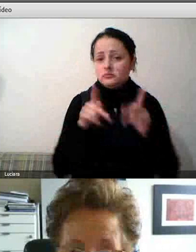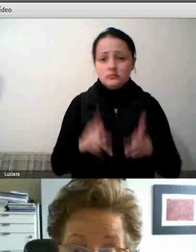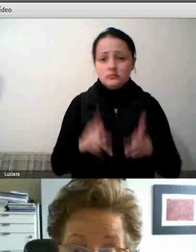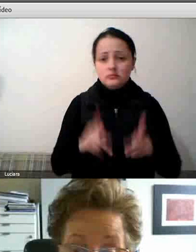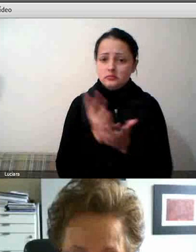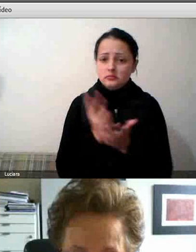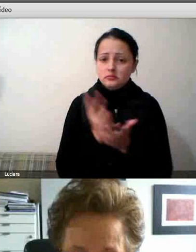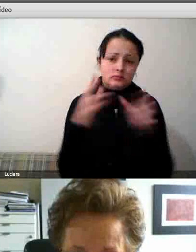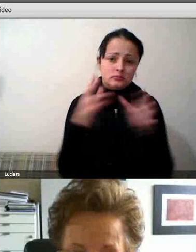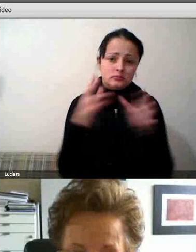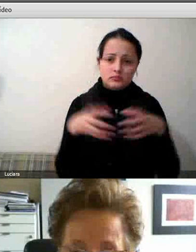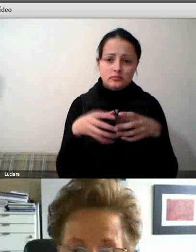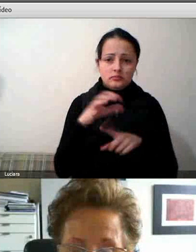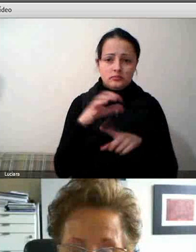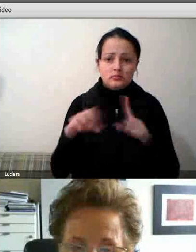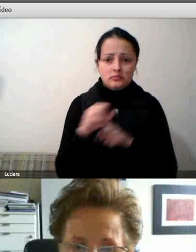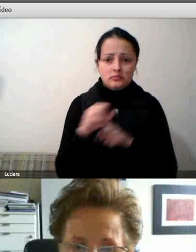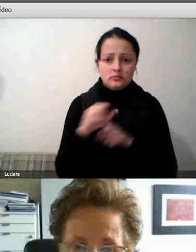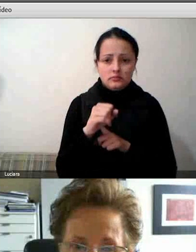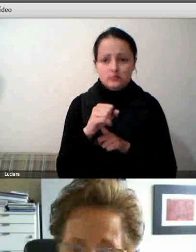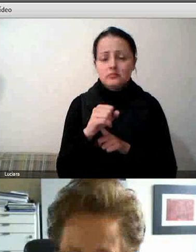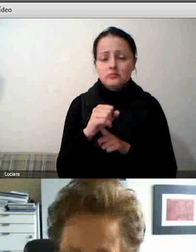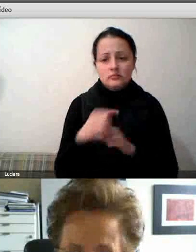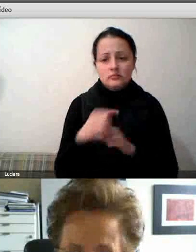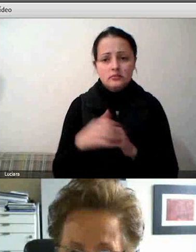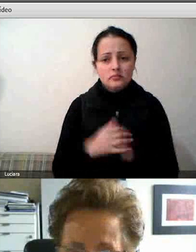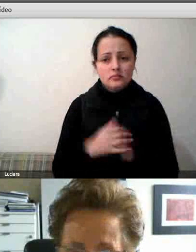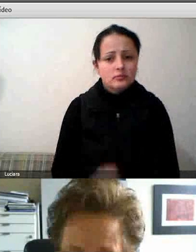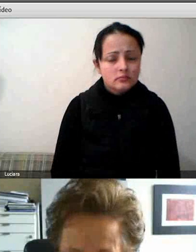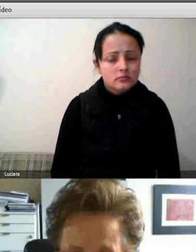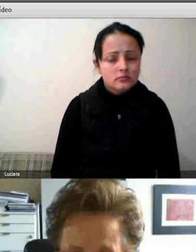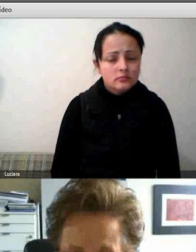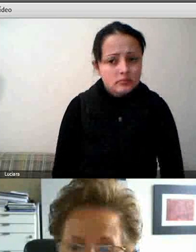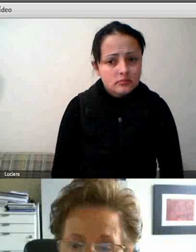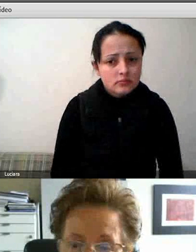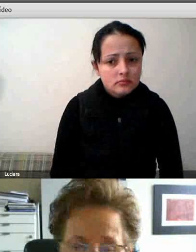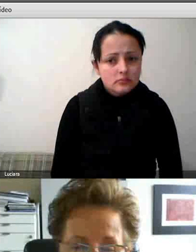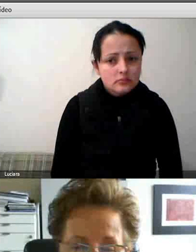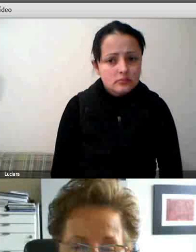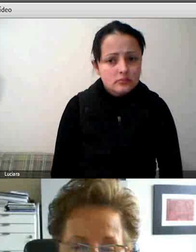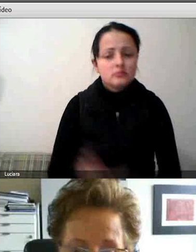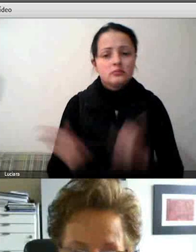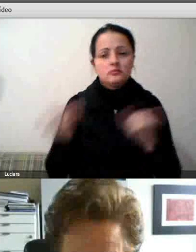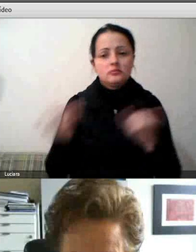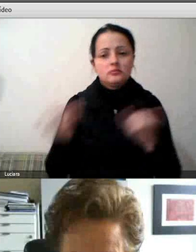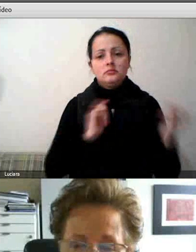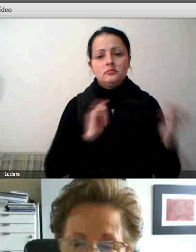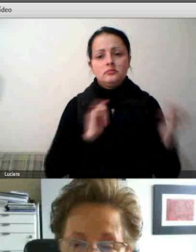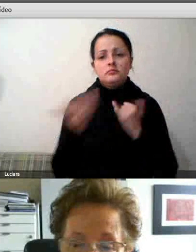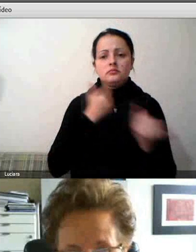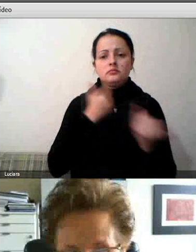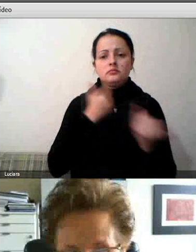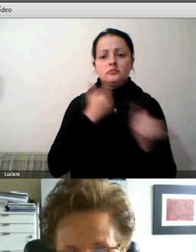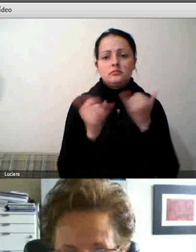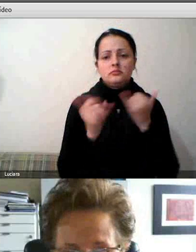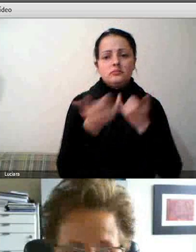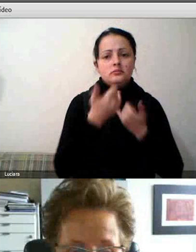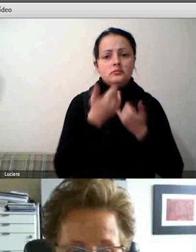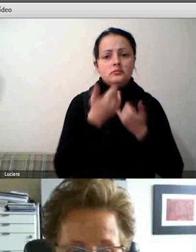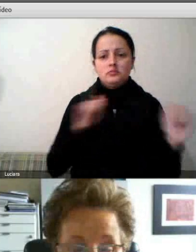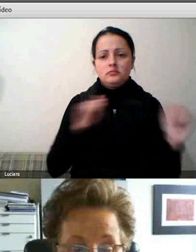de refletir, de ter uma consciência que está refletindo, está tirando conclusões, é isso